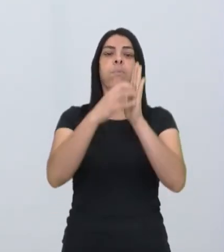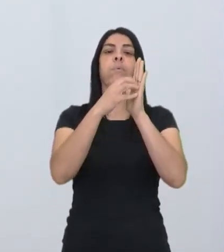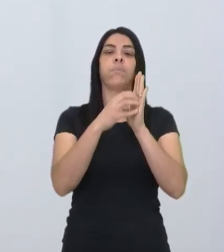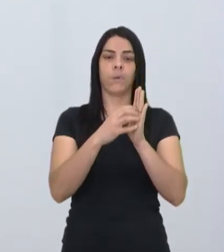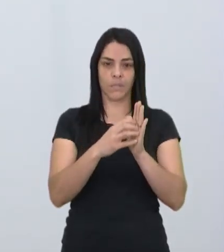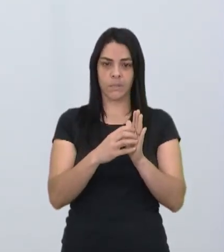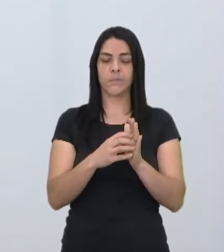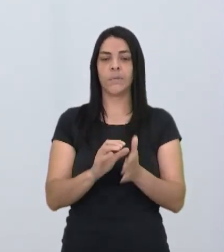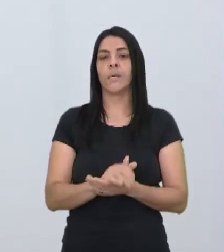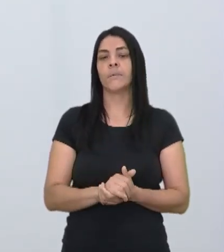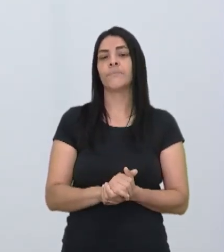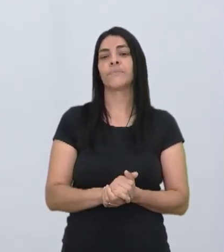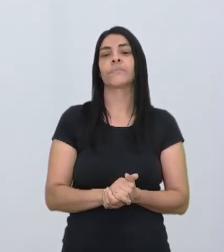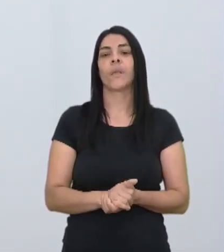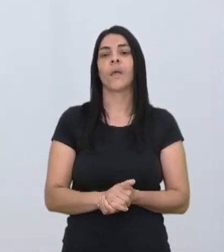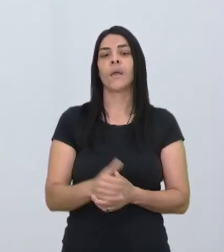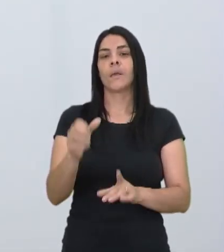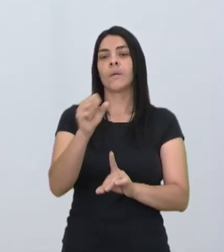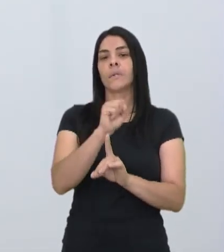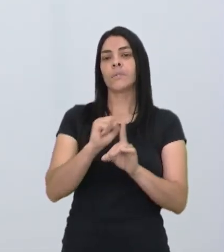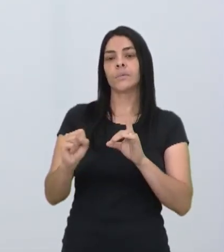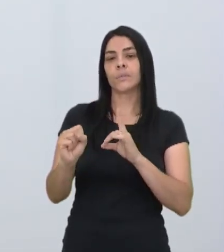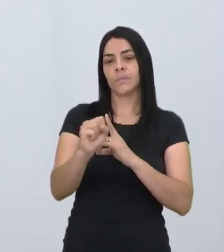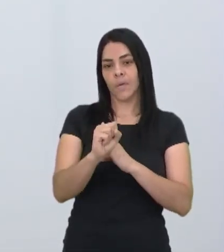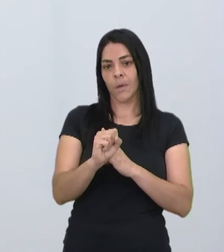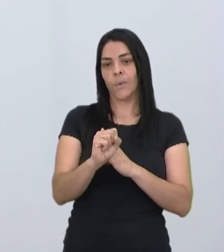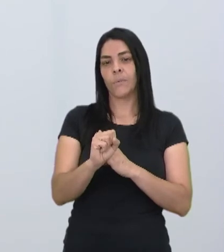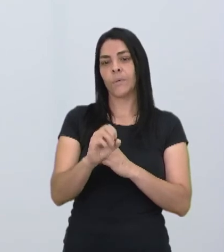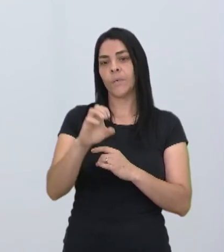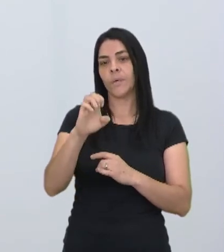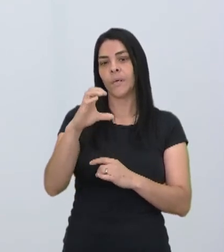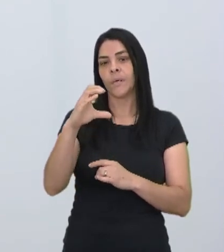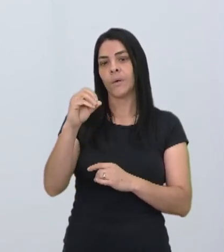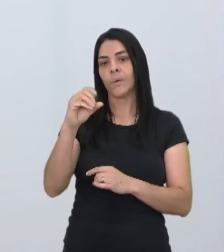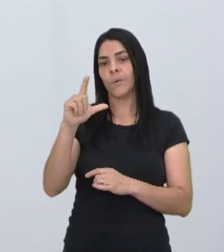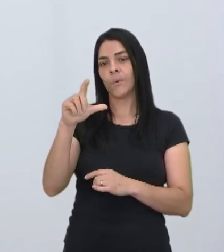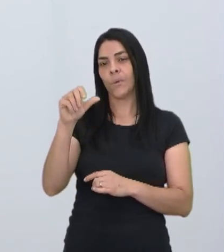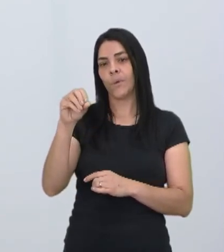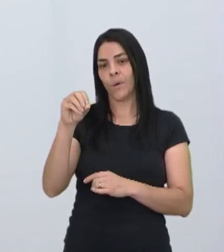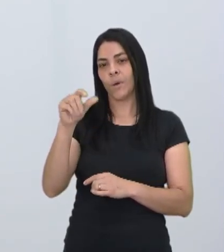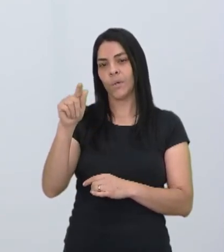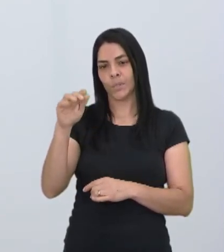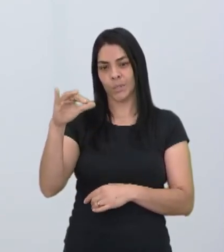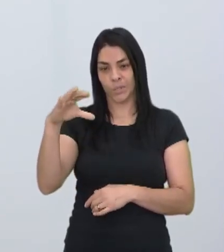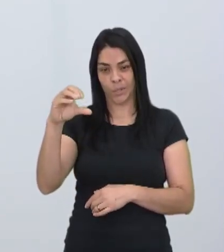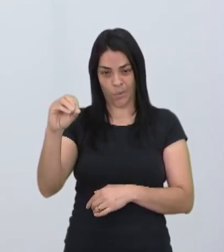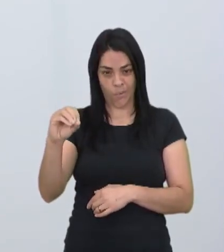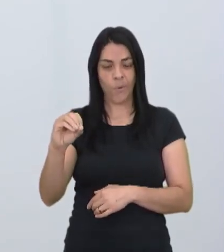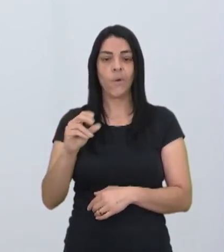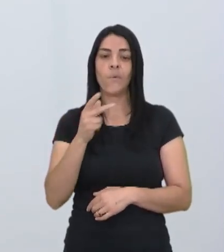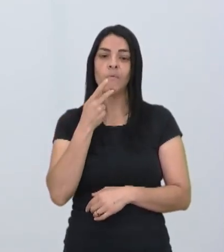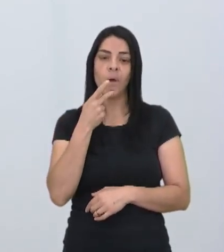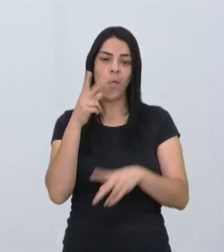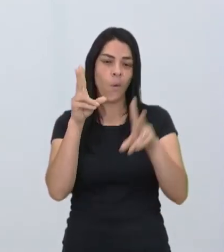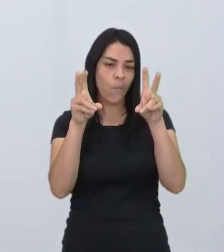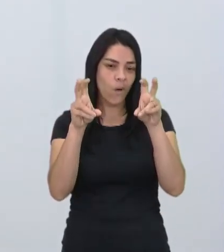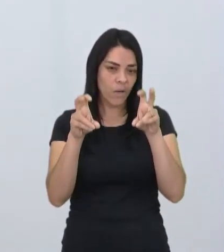social. Não sei se vocês se lembram, mas agora há pouco eu falei, no início da aula, eu falei da